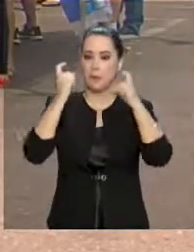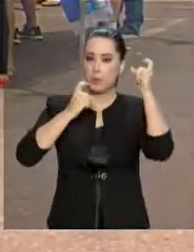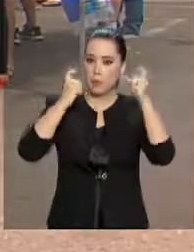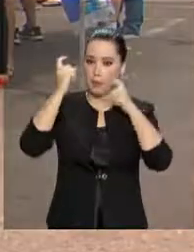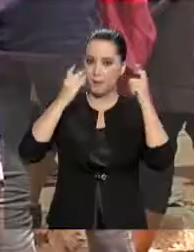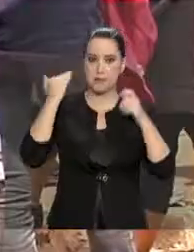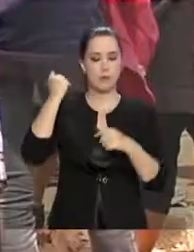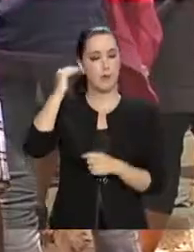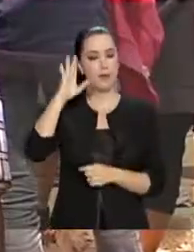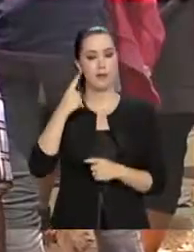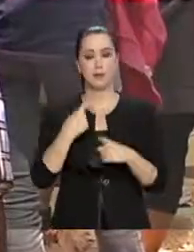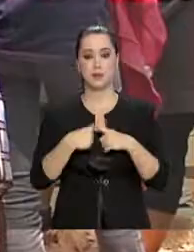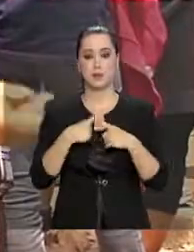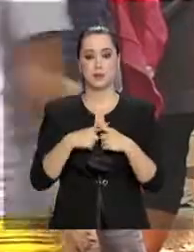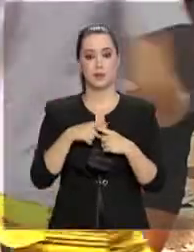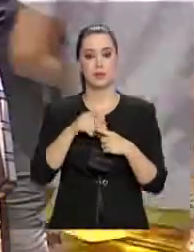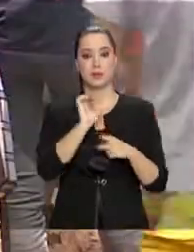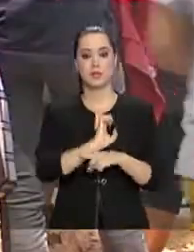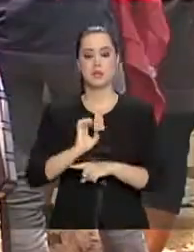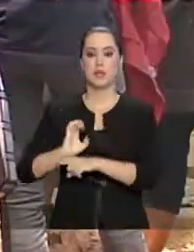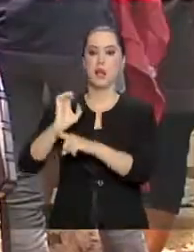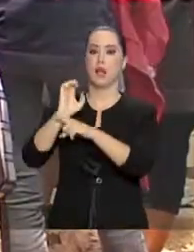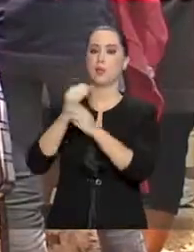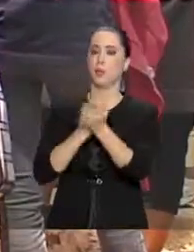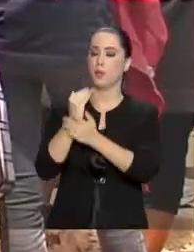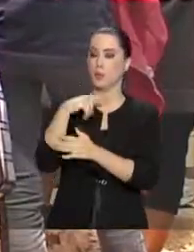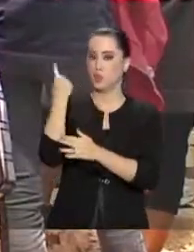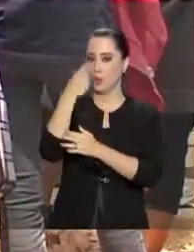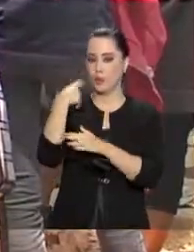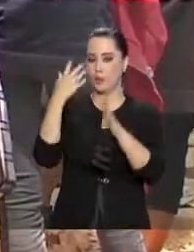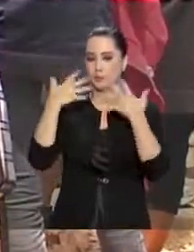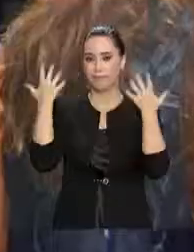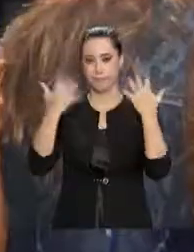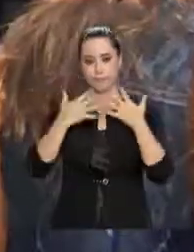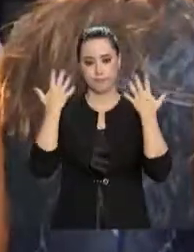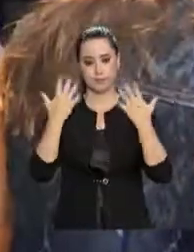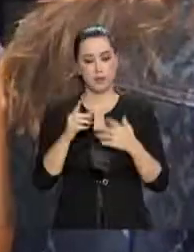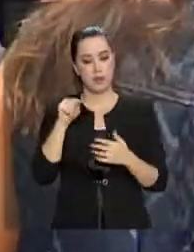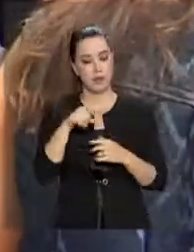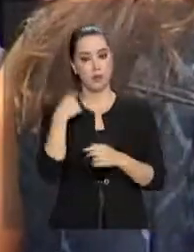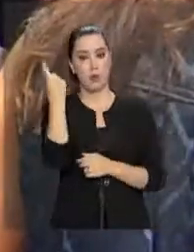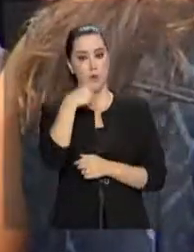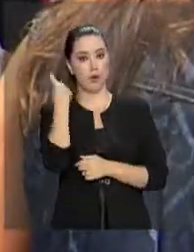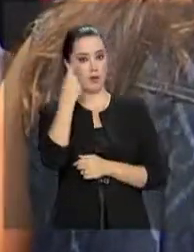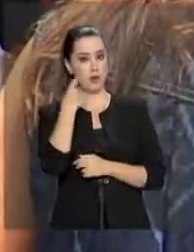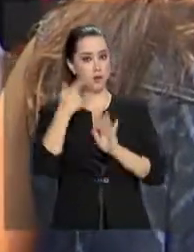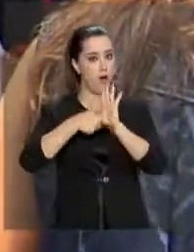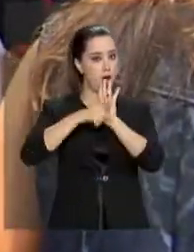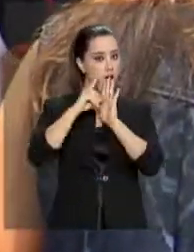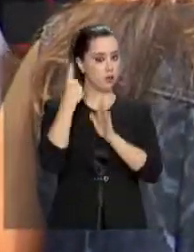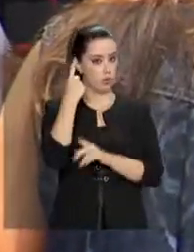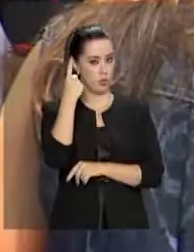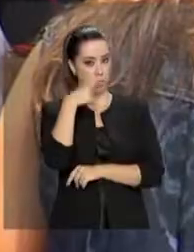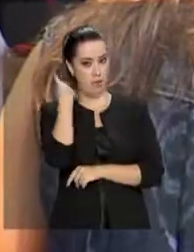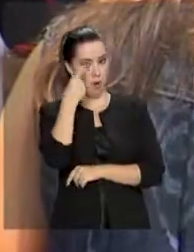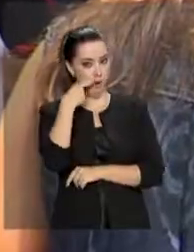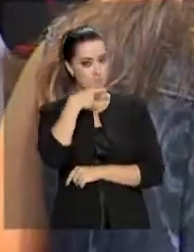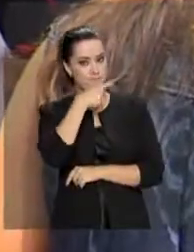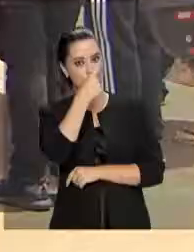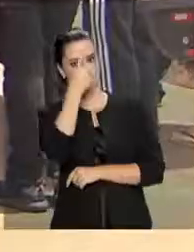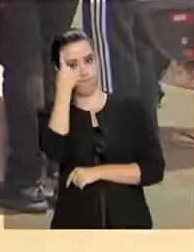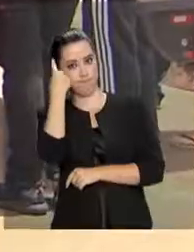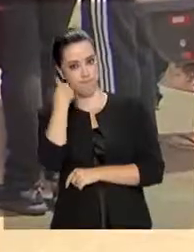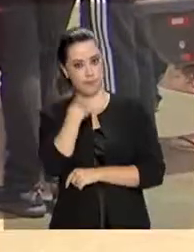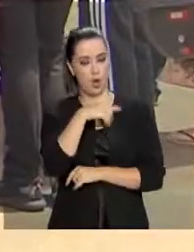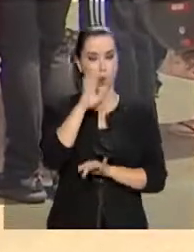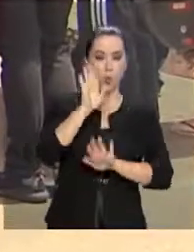preocupação extra. Em alguns estados, começou o horário de verão. Com os relógios adiantados em uma hora, todo